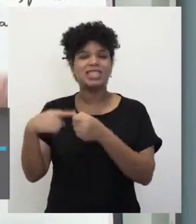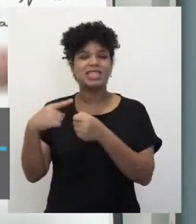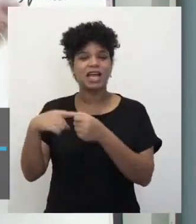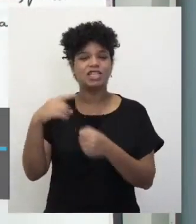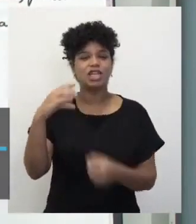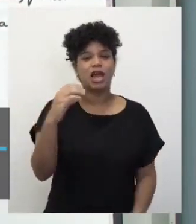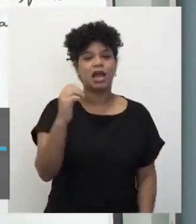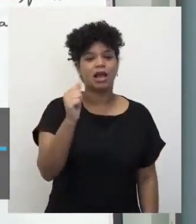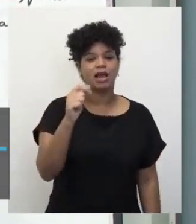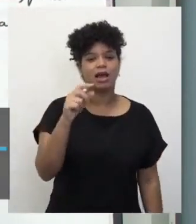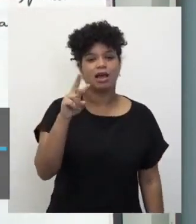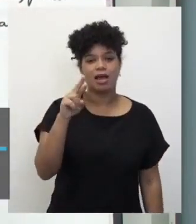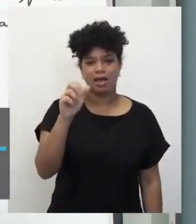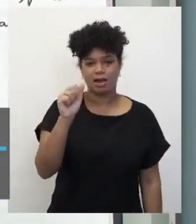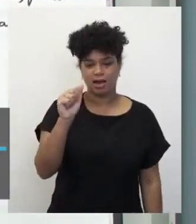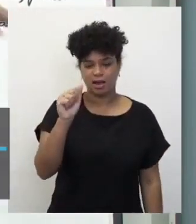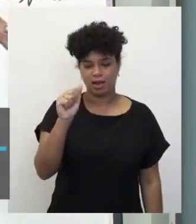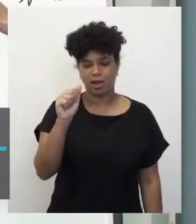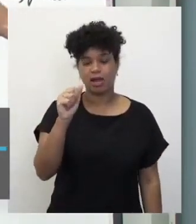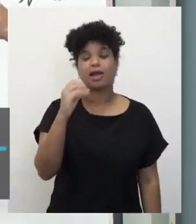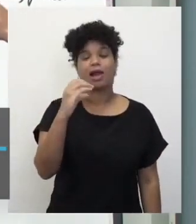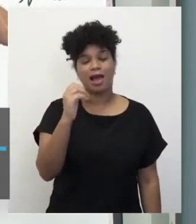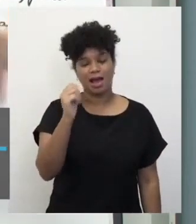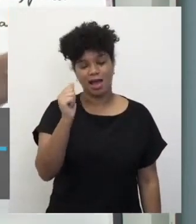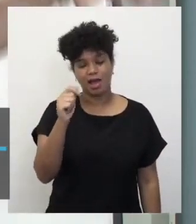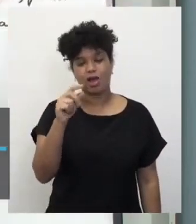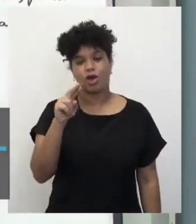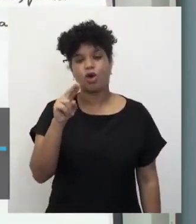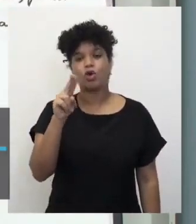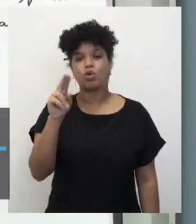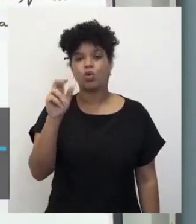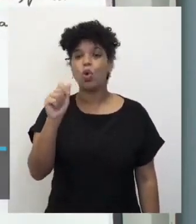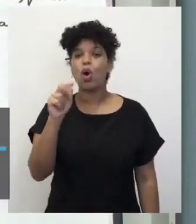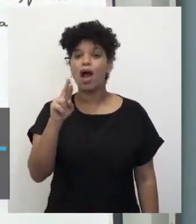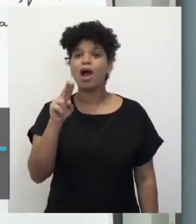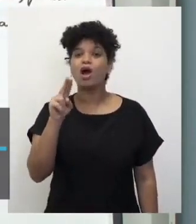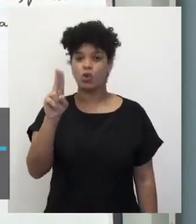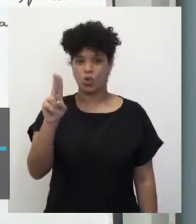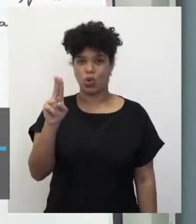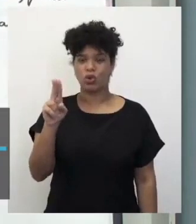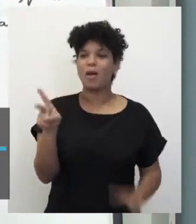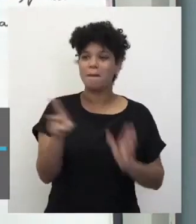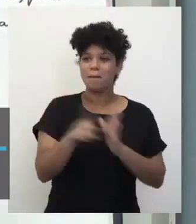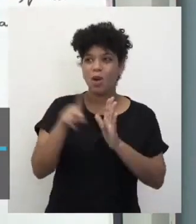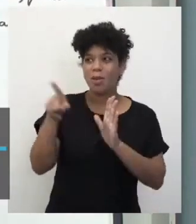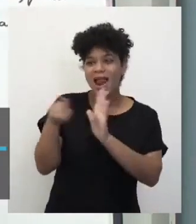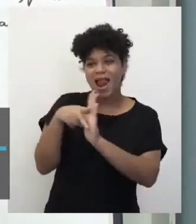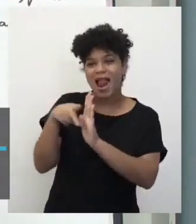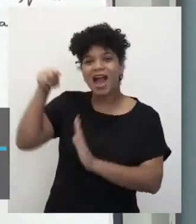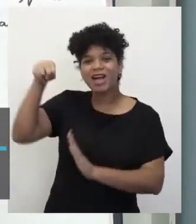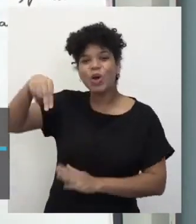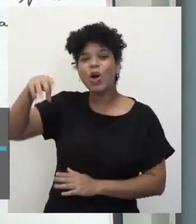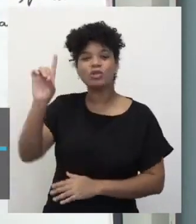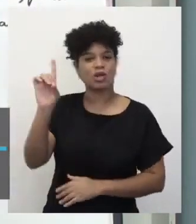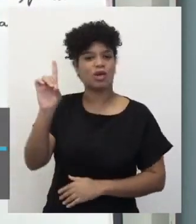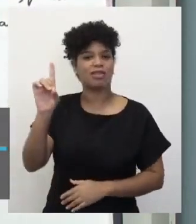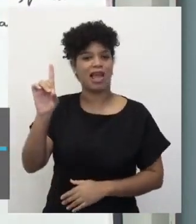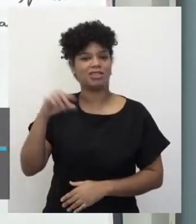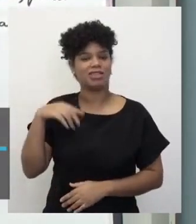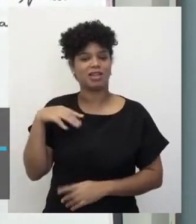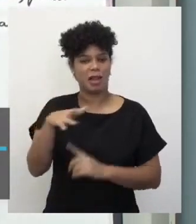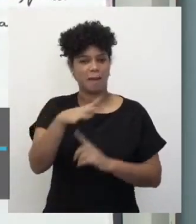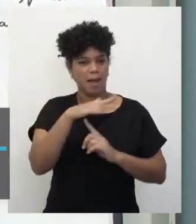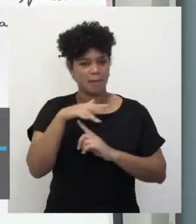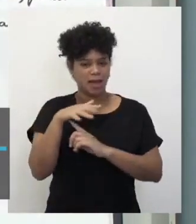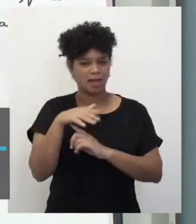feira de São Cristóvão no Rio, que também é um berço da cultura nordestina fora do Nordeste. Então, todas essas coisas, né? Mercado Ver o Peso lá em